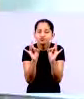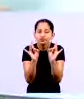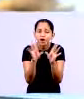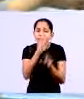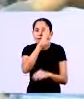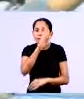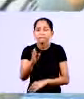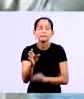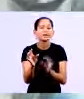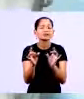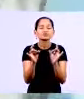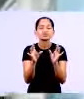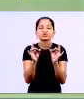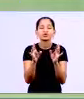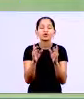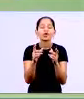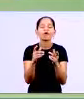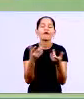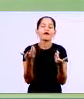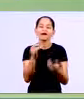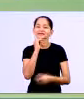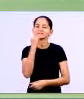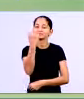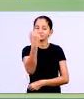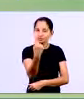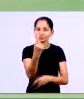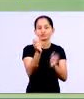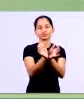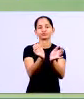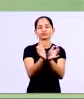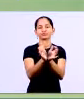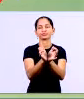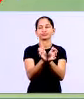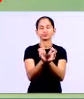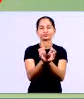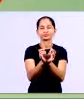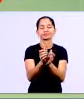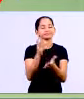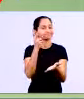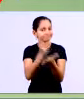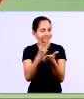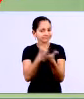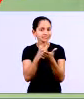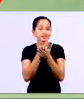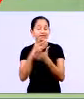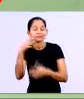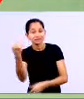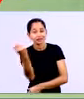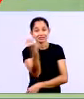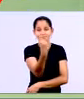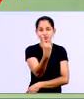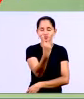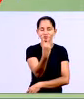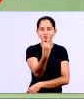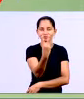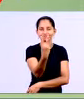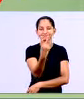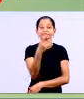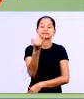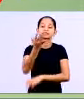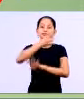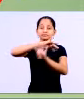né? Quase que eu cantei. Só caiu o acento aqui na dezena. Quando esse ditongo